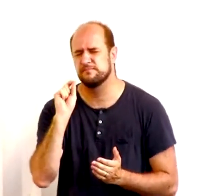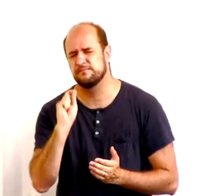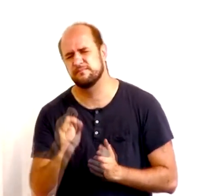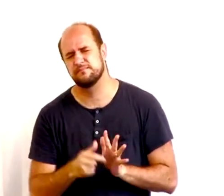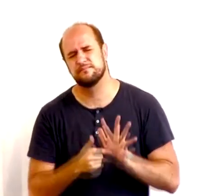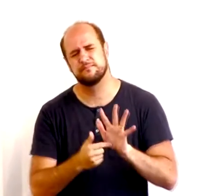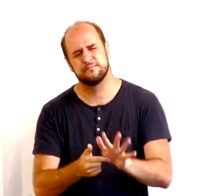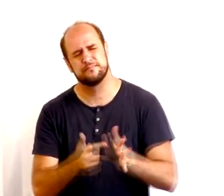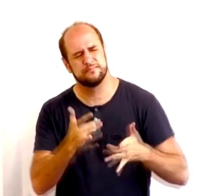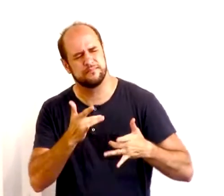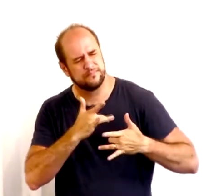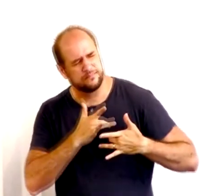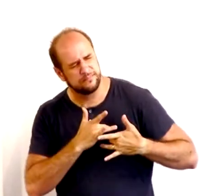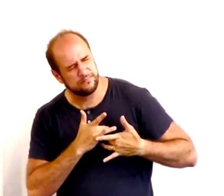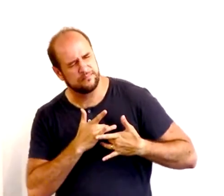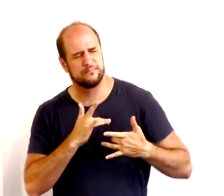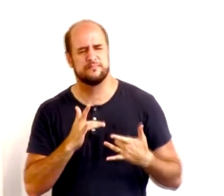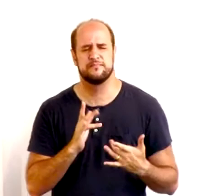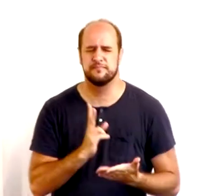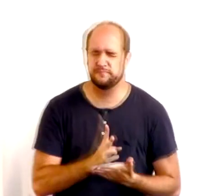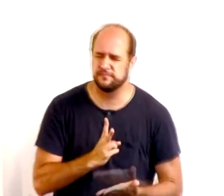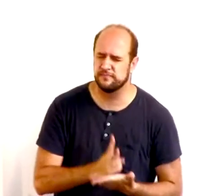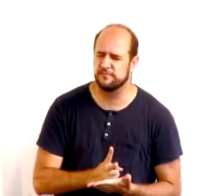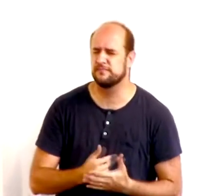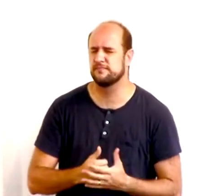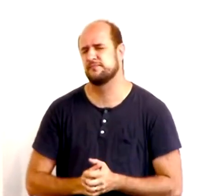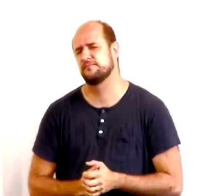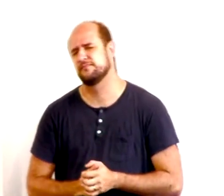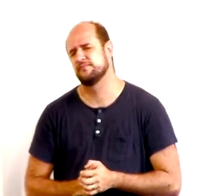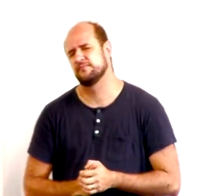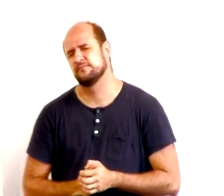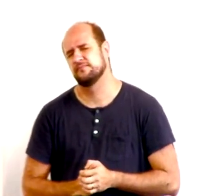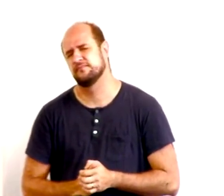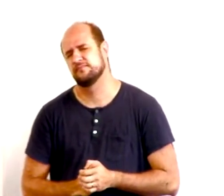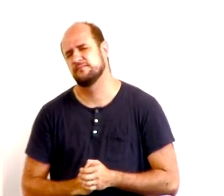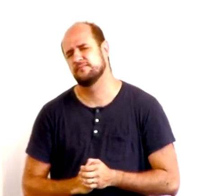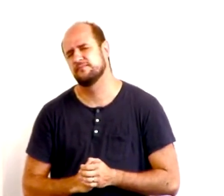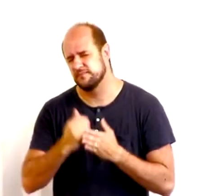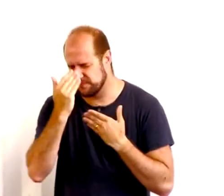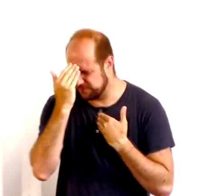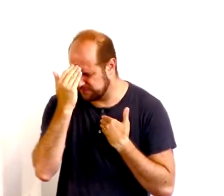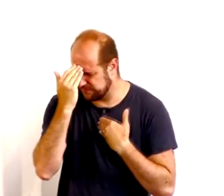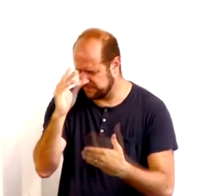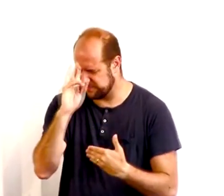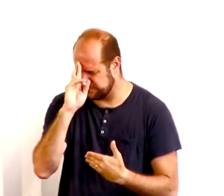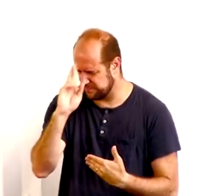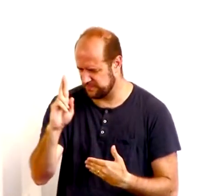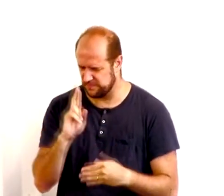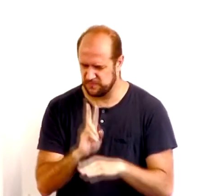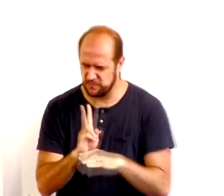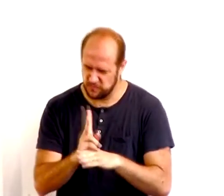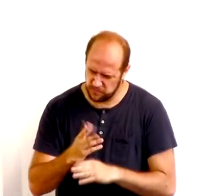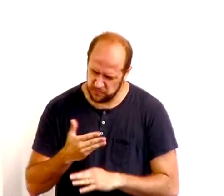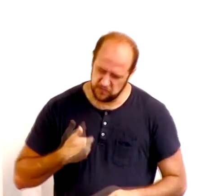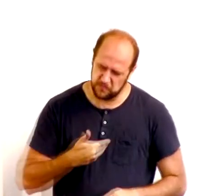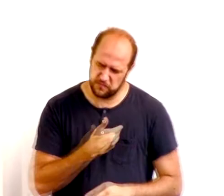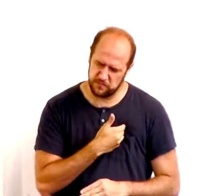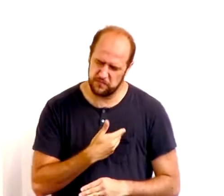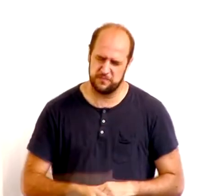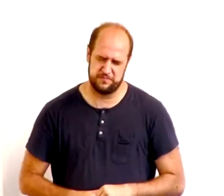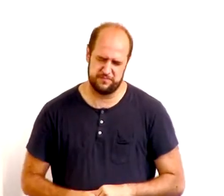Sua misericórdia e o tempo a mais que o Senhor está nos dando. Eu te agradeço muito por isso, pelo tempo que o Senhor tem nos dado,